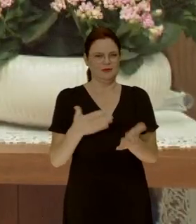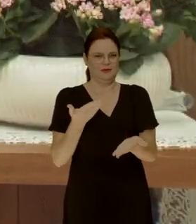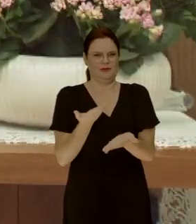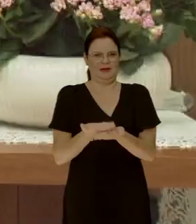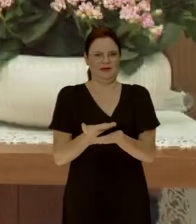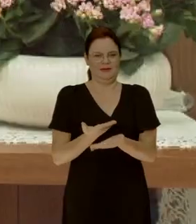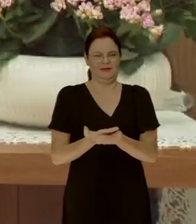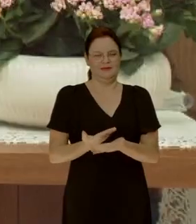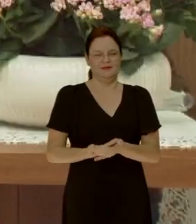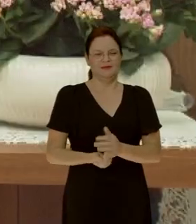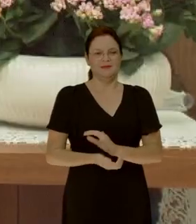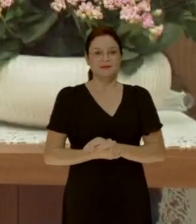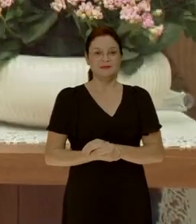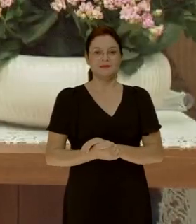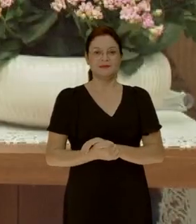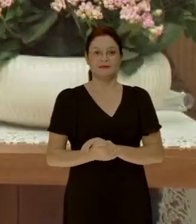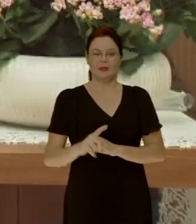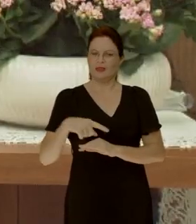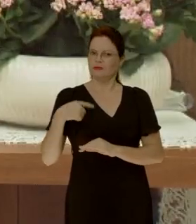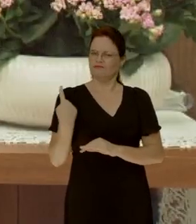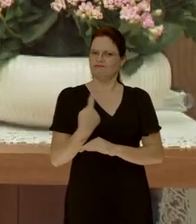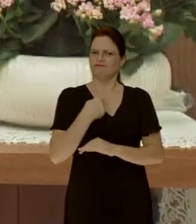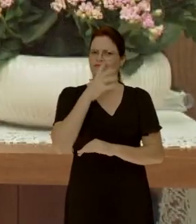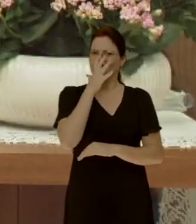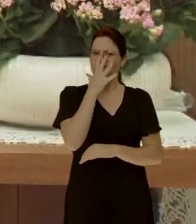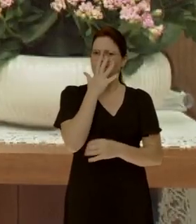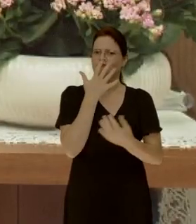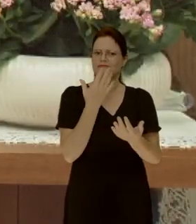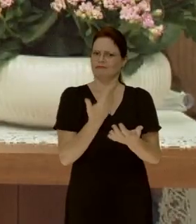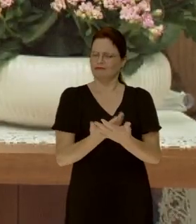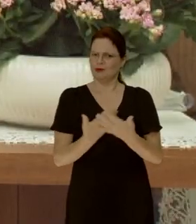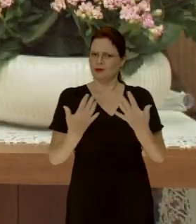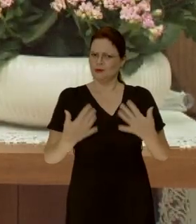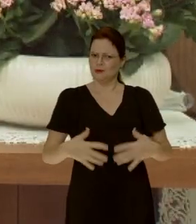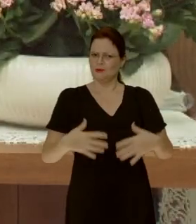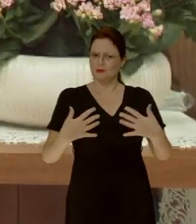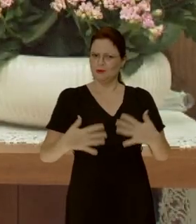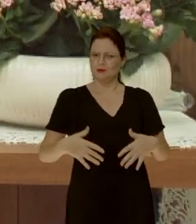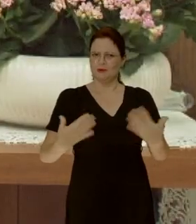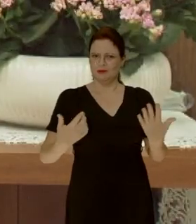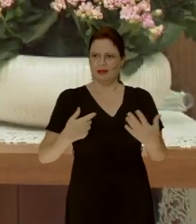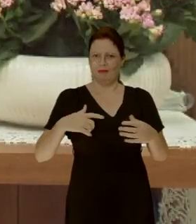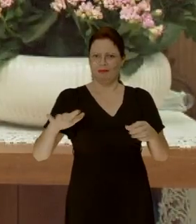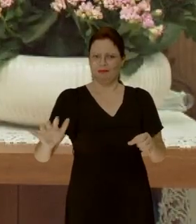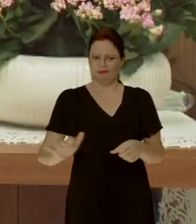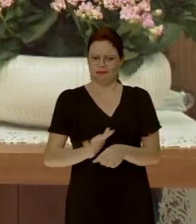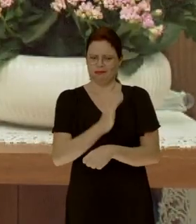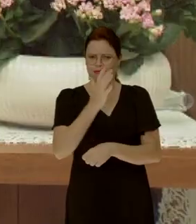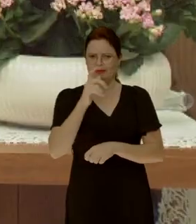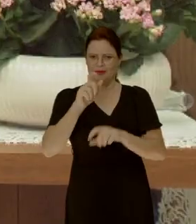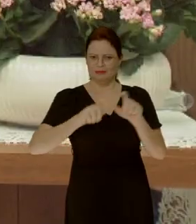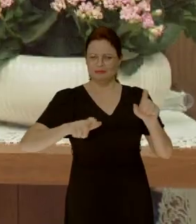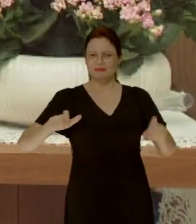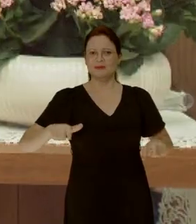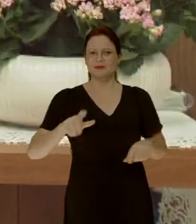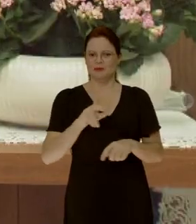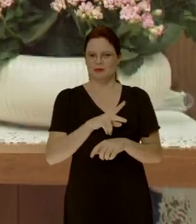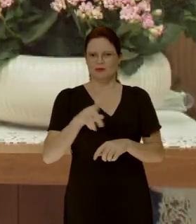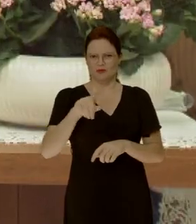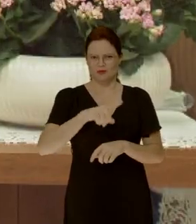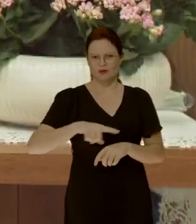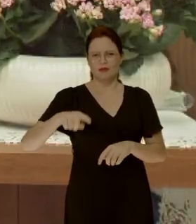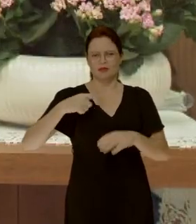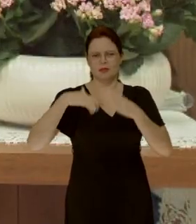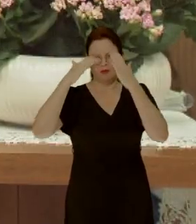e estamos surpresos com a frequência, com o atendimento